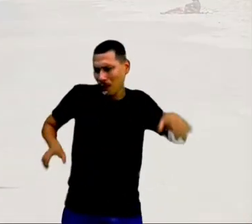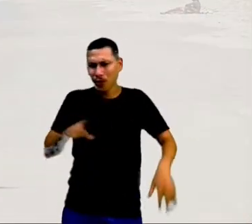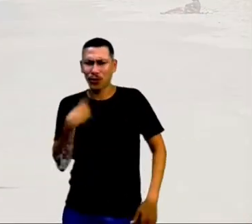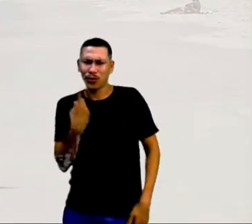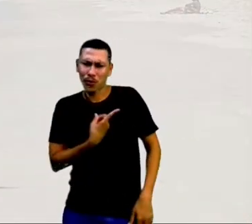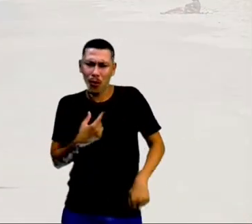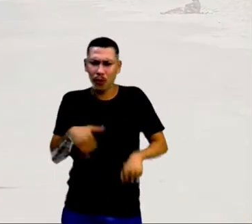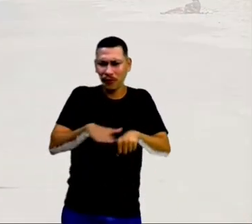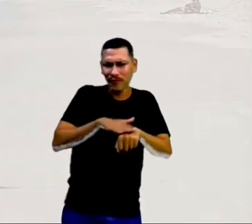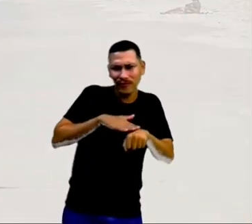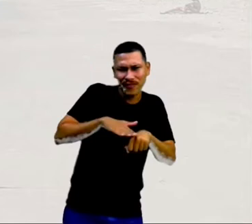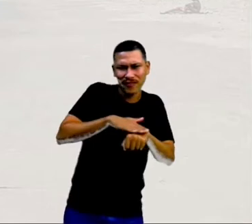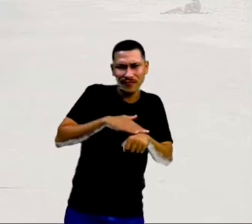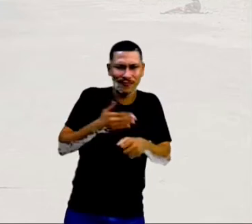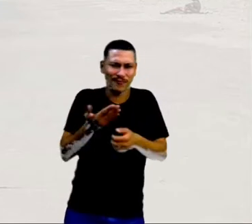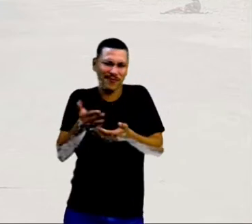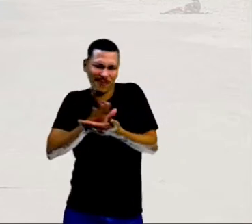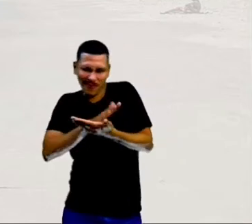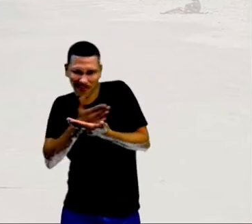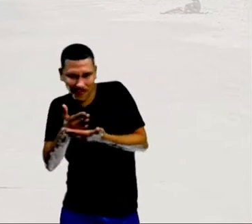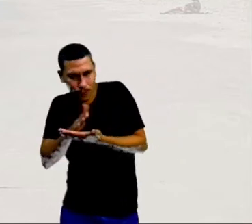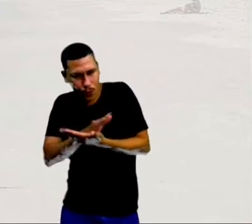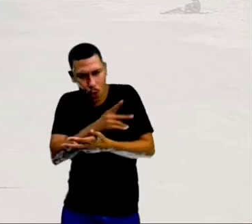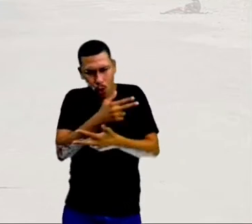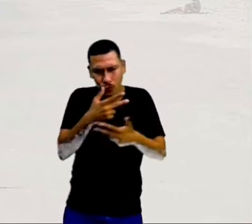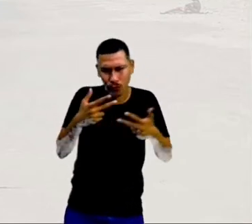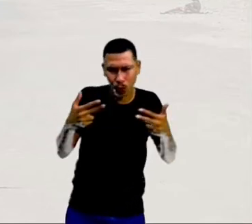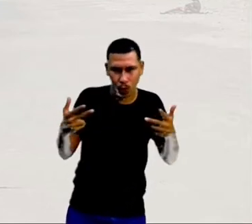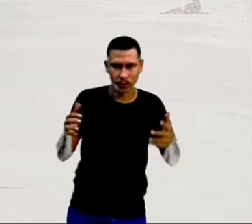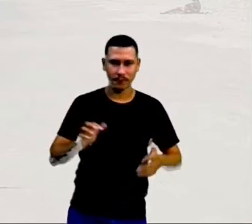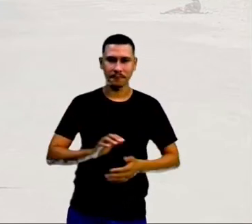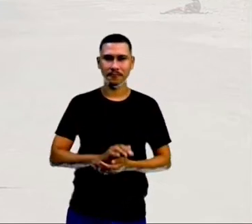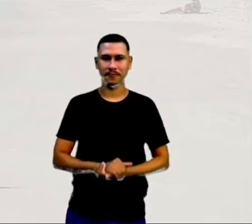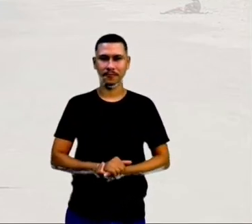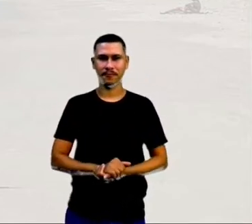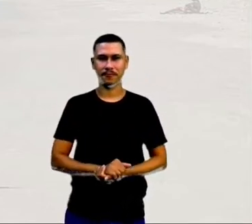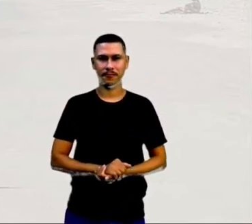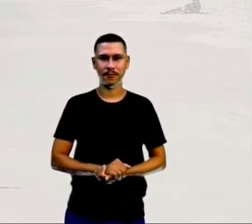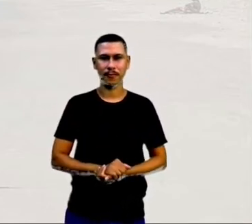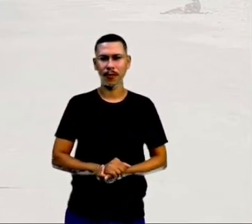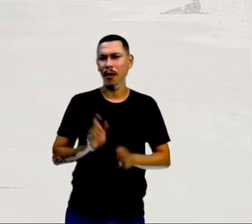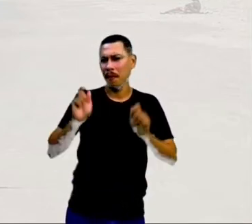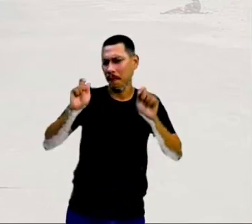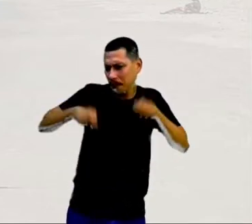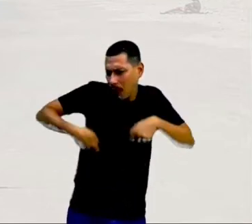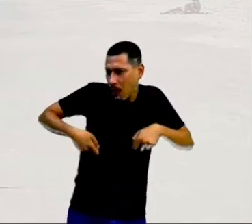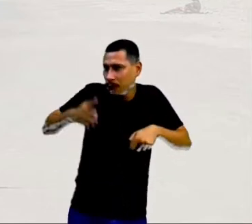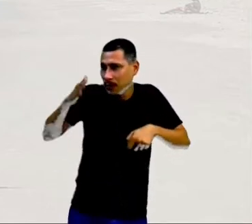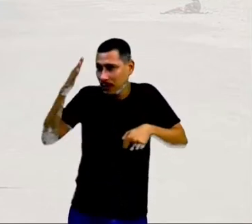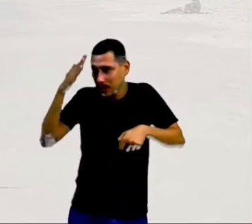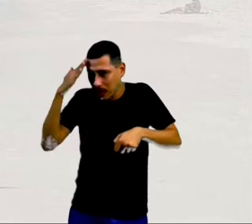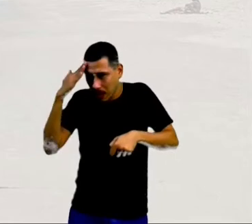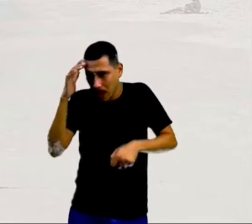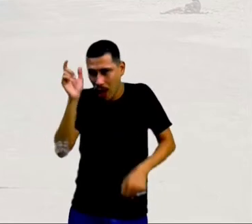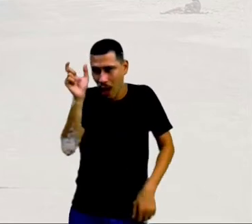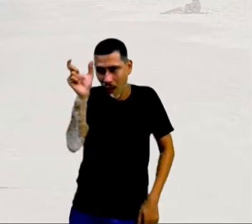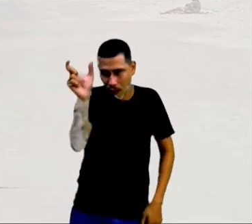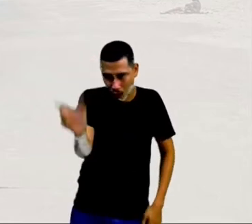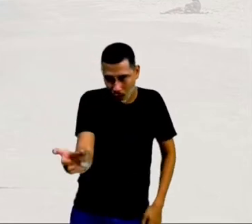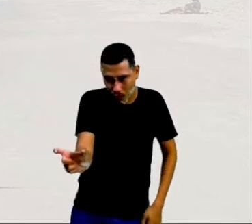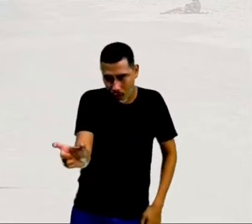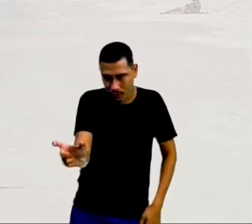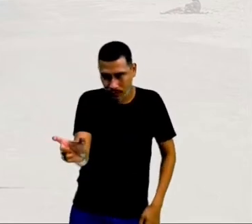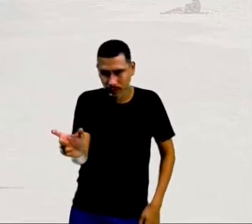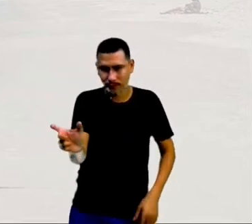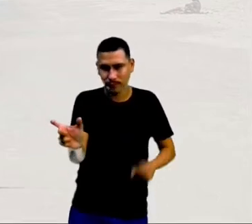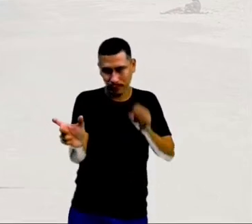falar sobre algumas coisas, tá certo? Antes de mais nada, a gente precisa entender alguns conceitos, tá certo? E aí,